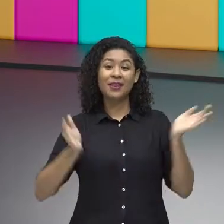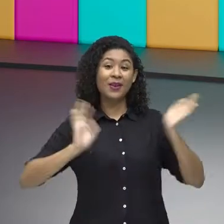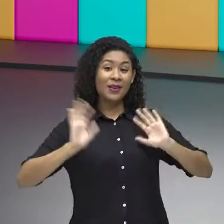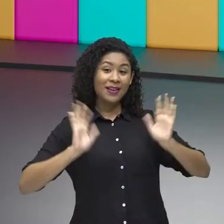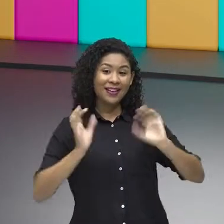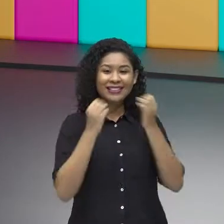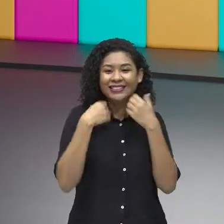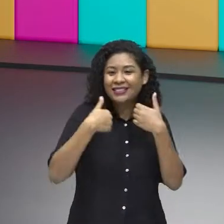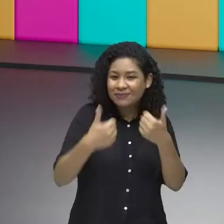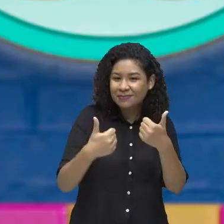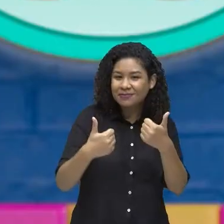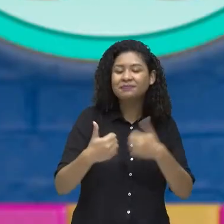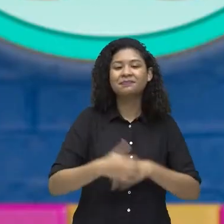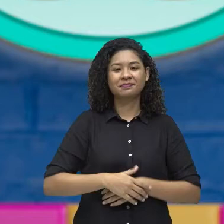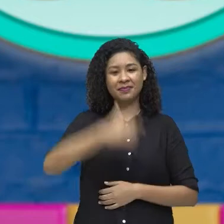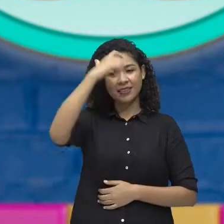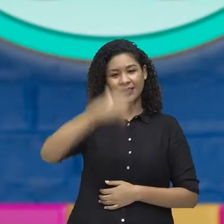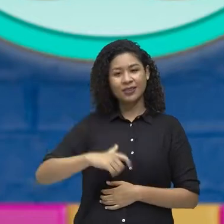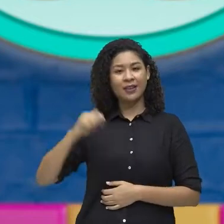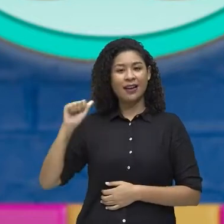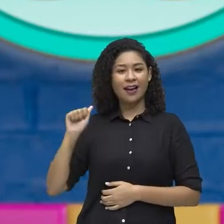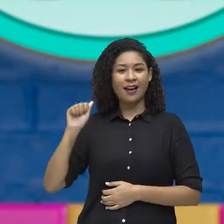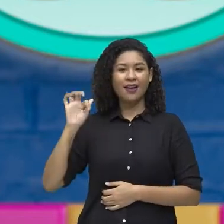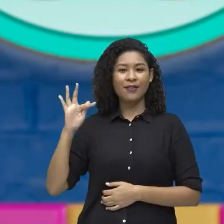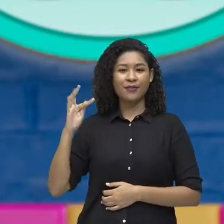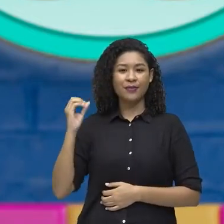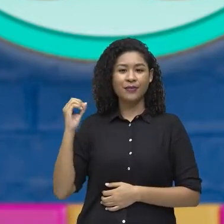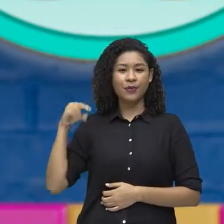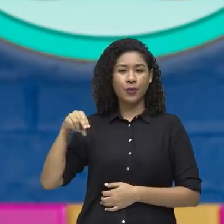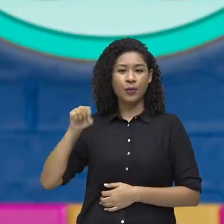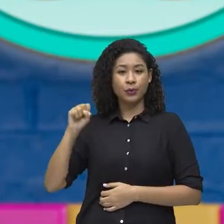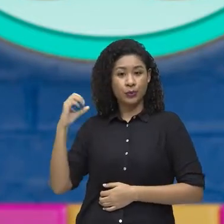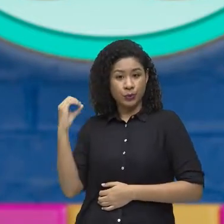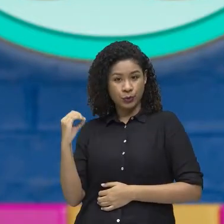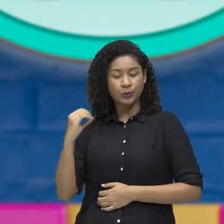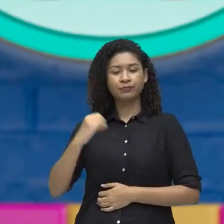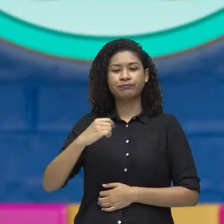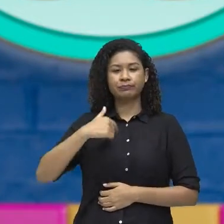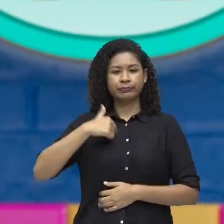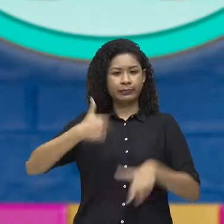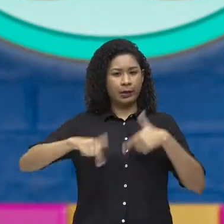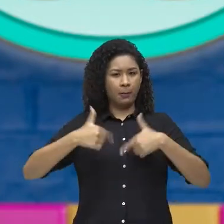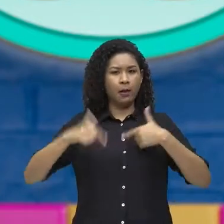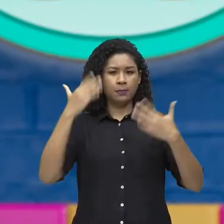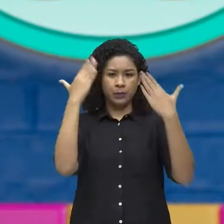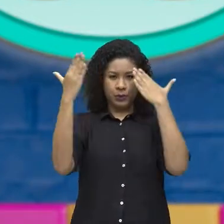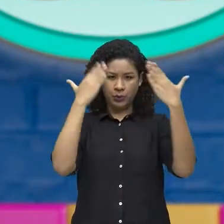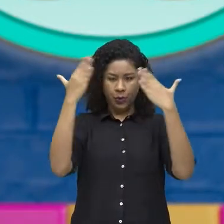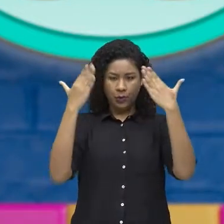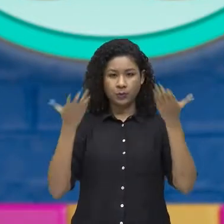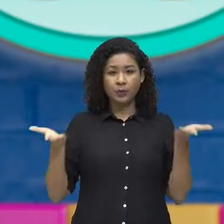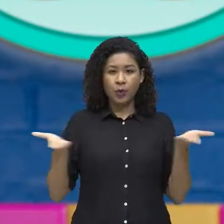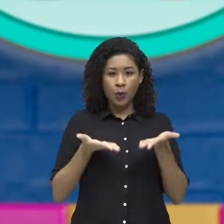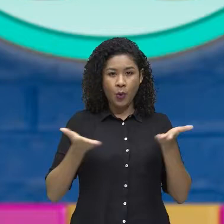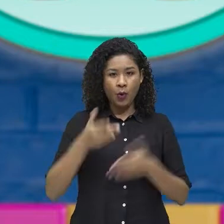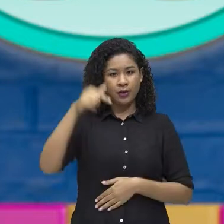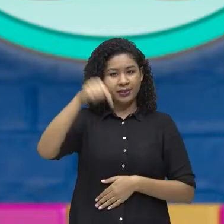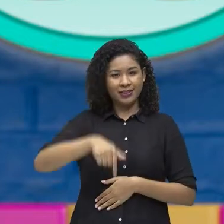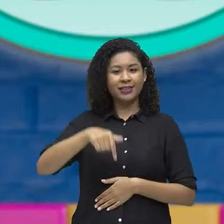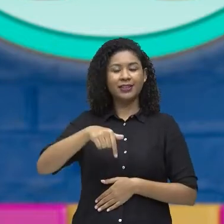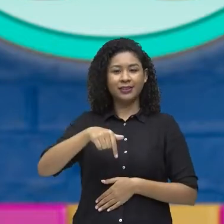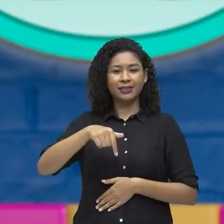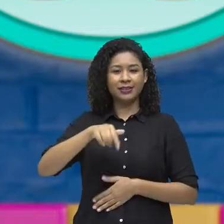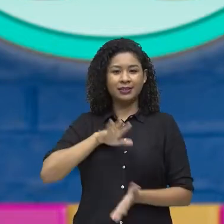tudo bem? Eu me chamo Afonso, sou psicólogo de formação, atuo hoje na coordenação psicossocial aqui na sede da